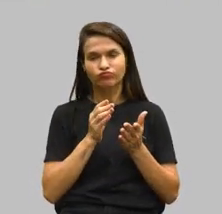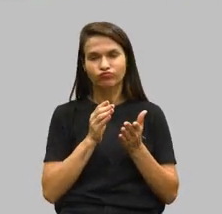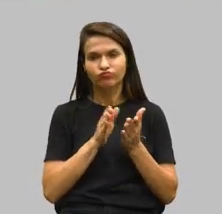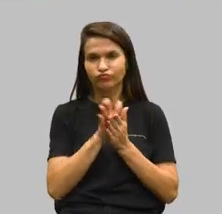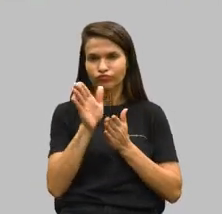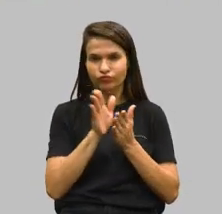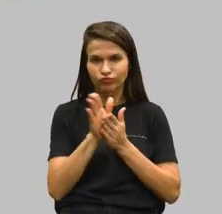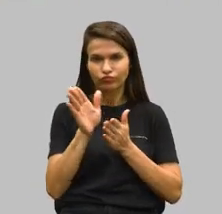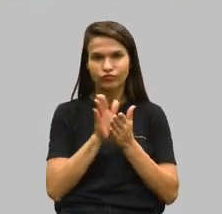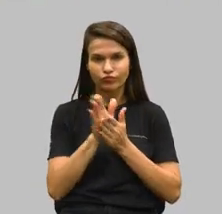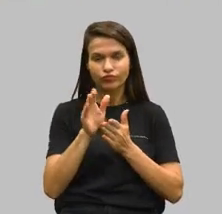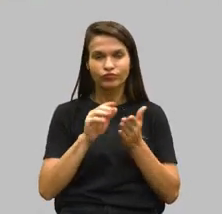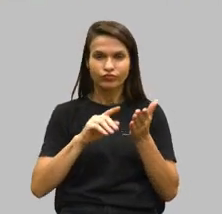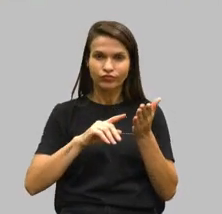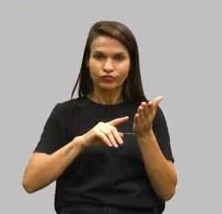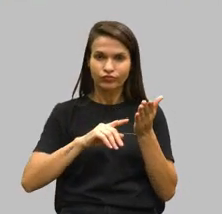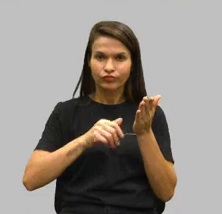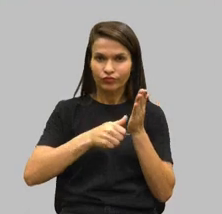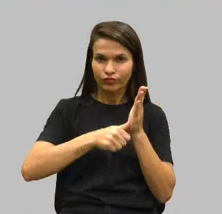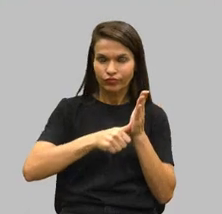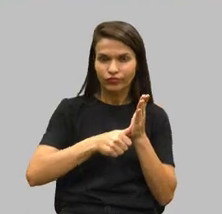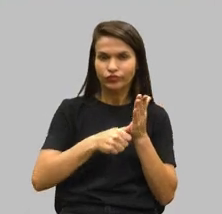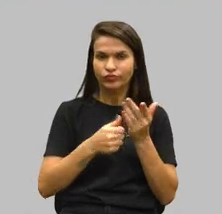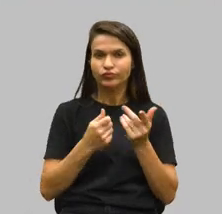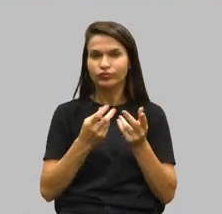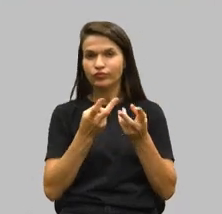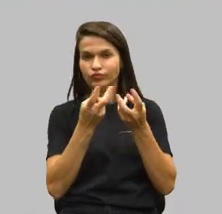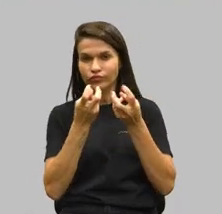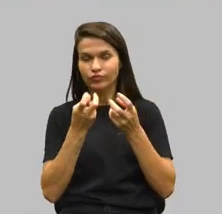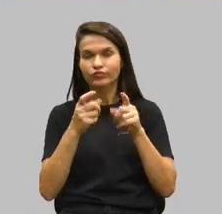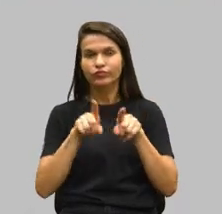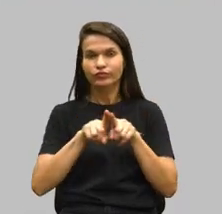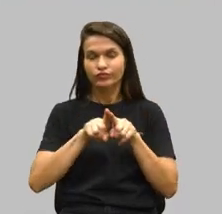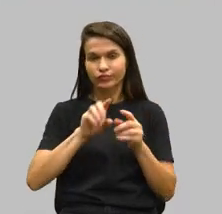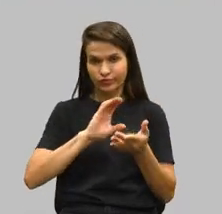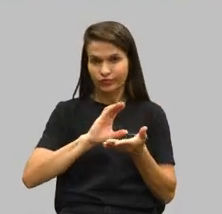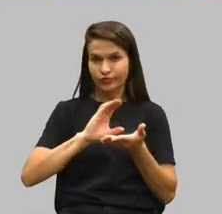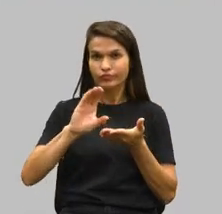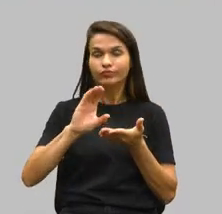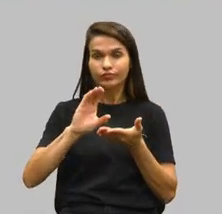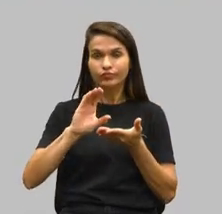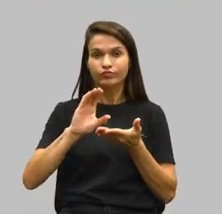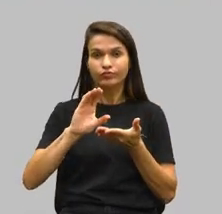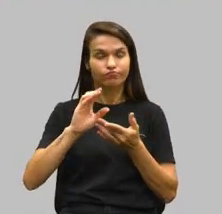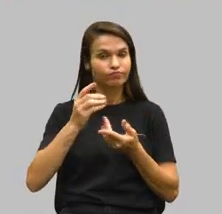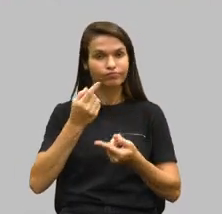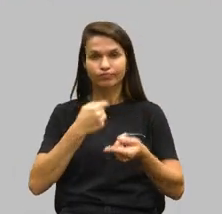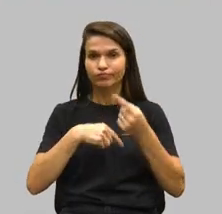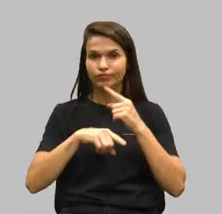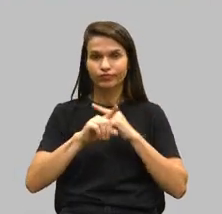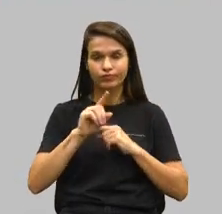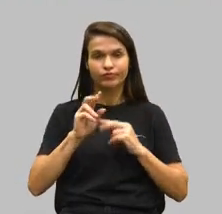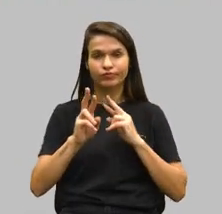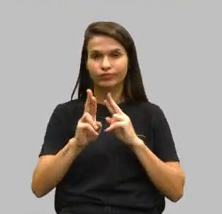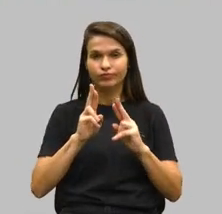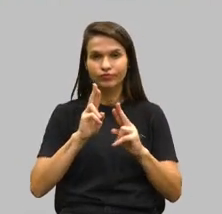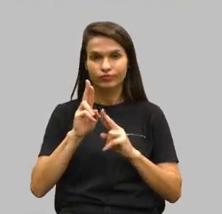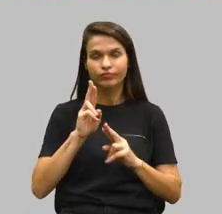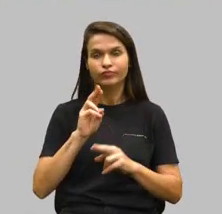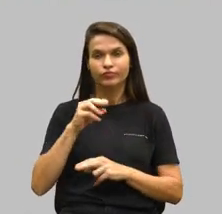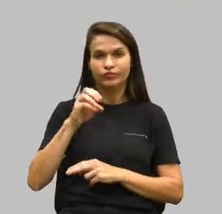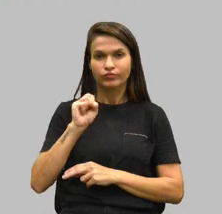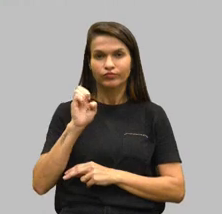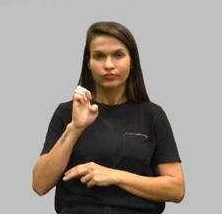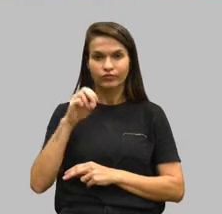carteiras carteiras de identificação mas fazendo investimento Record deputada an Paulo em relação ao centro dias também que